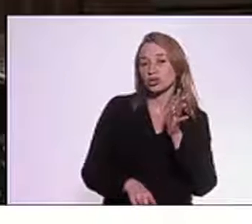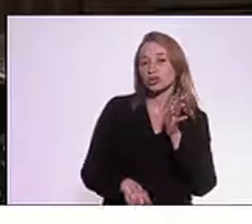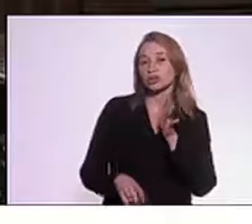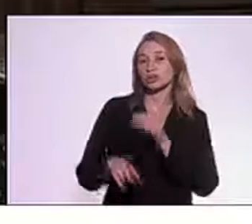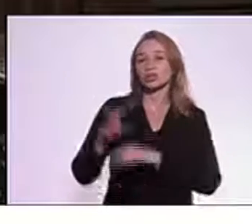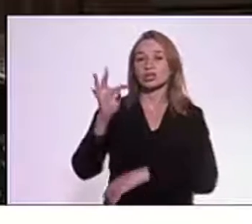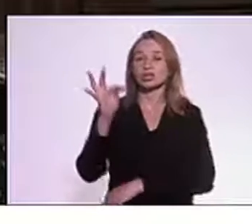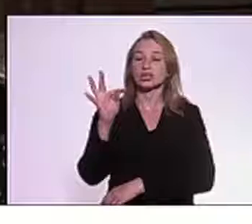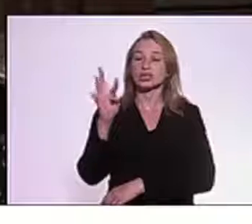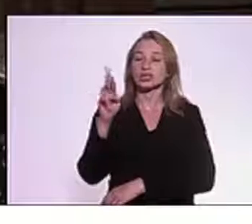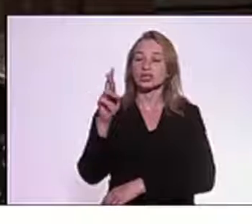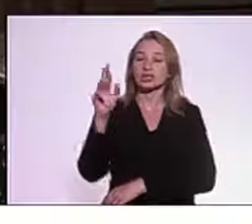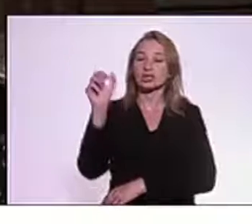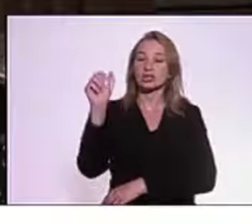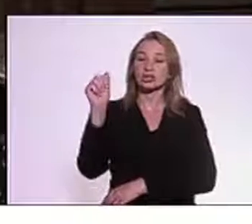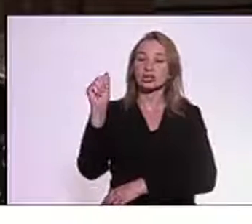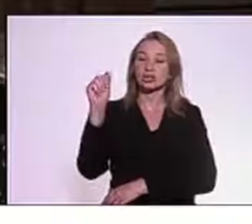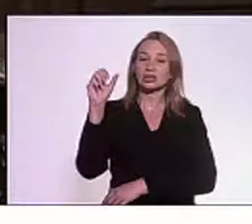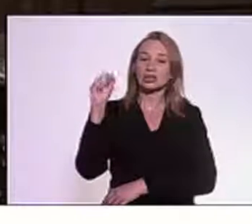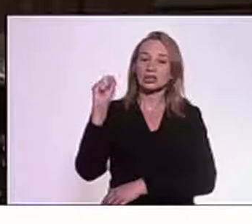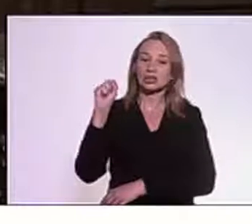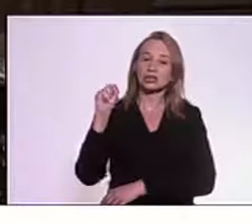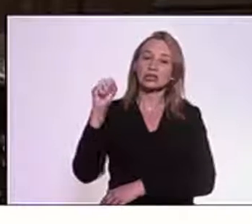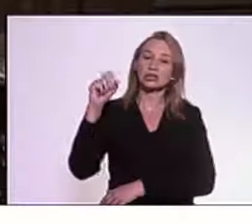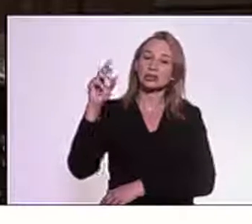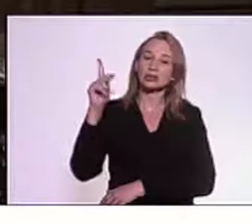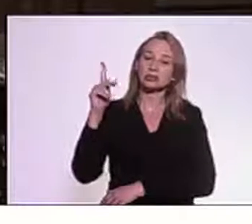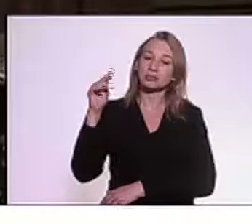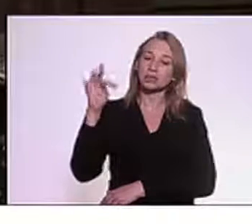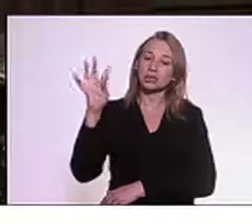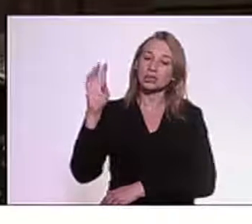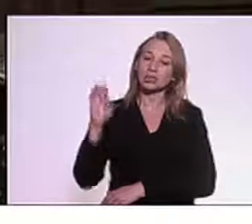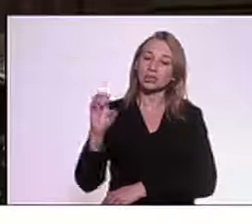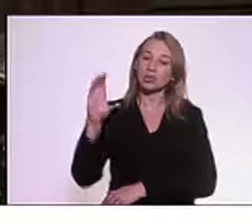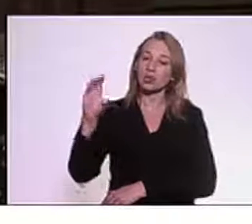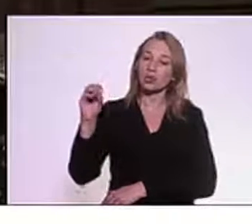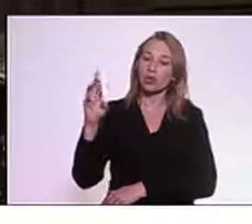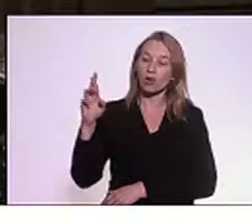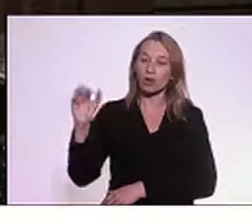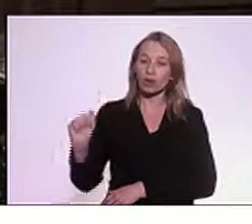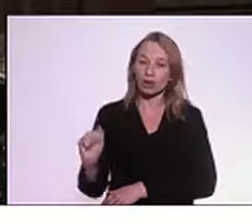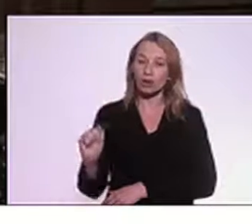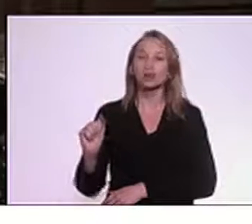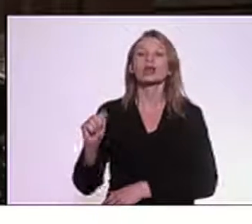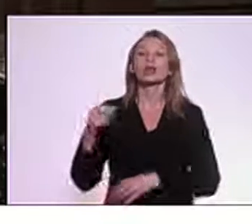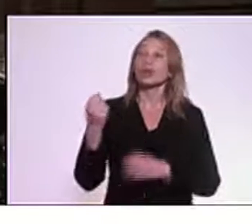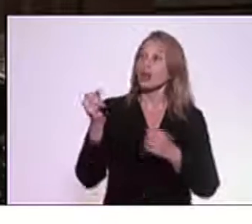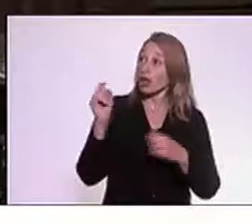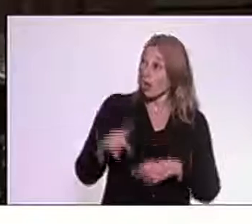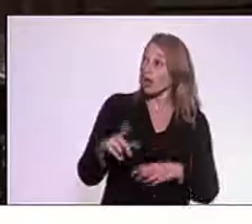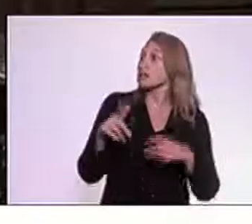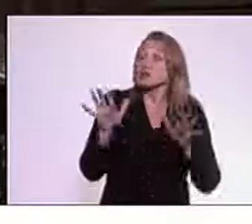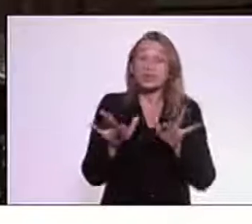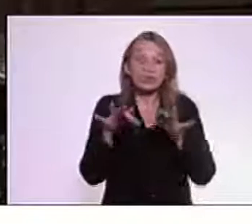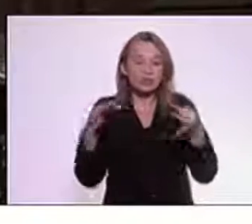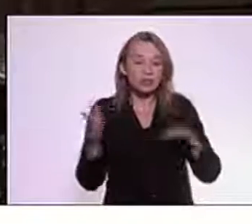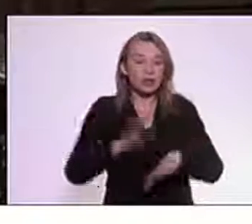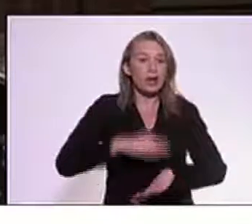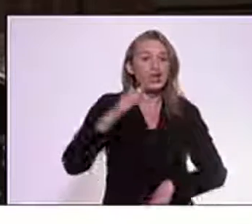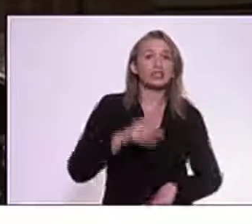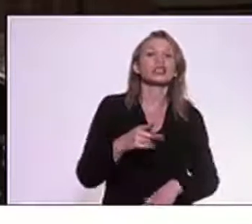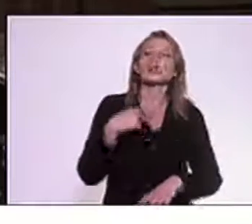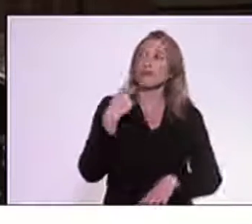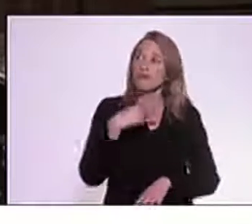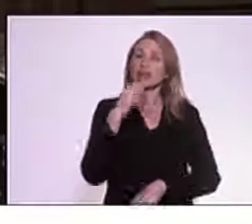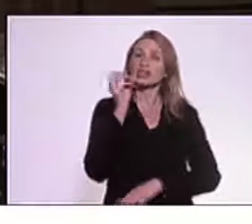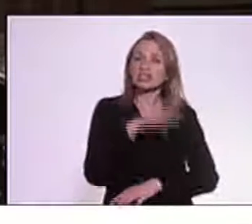de córnea, que é talvez o transplante mais simples. Essa mesma associação, ela afirma, sim, que